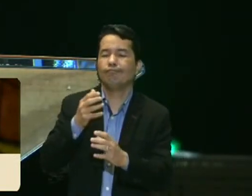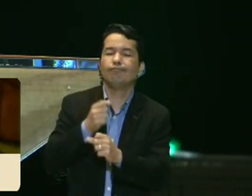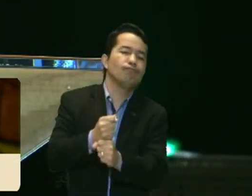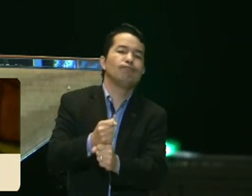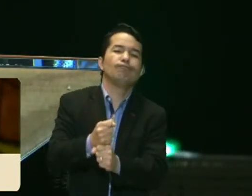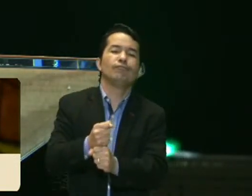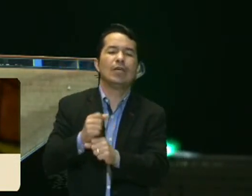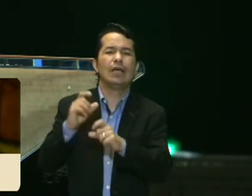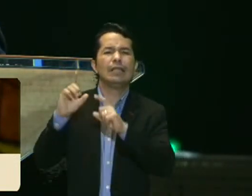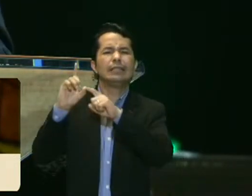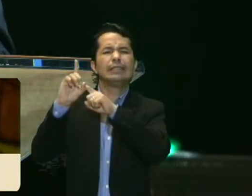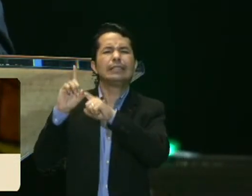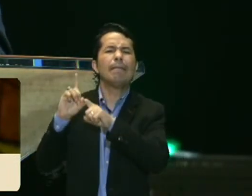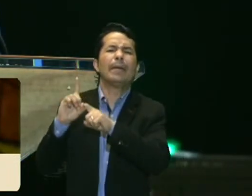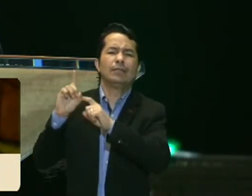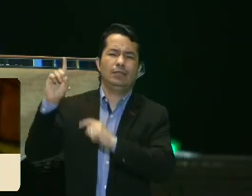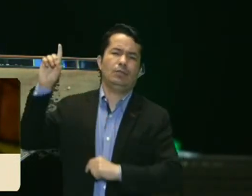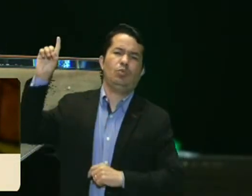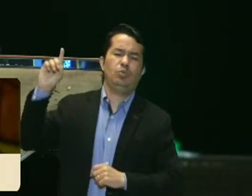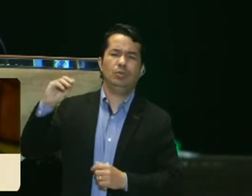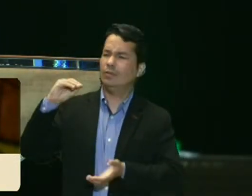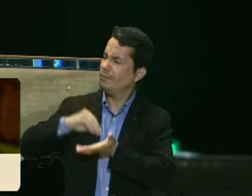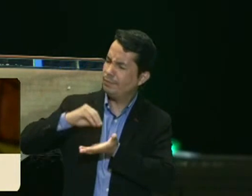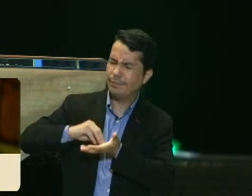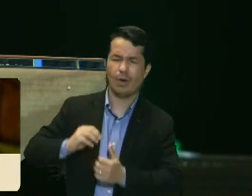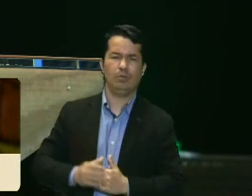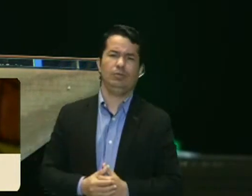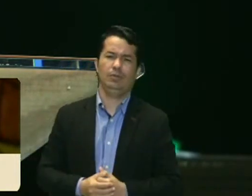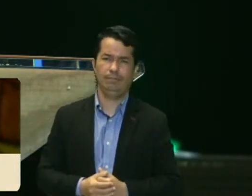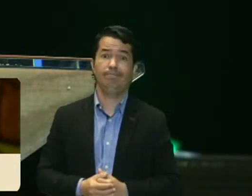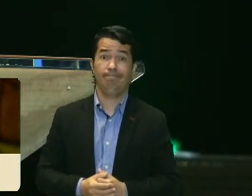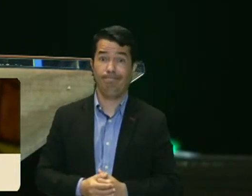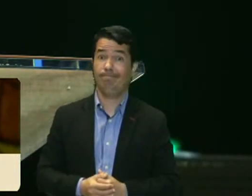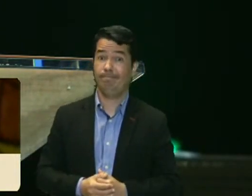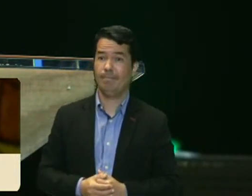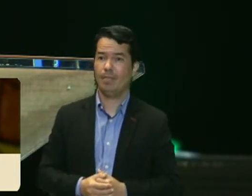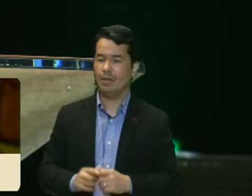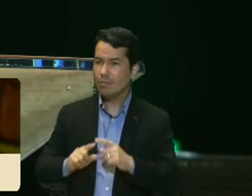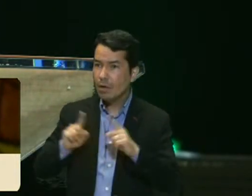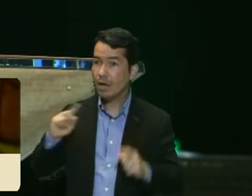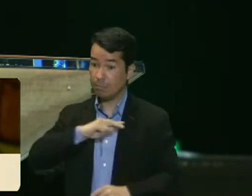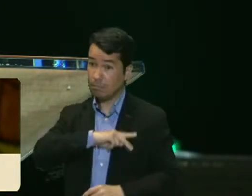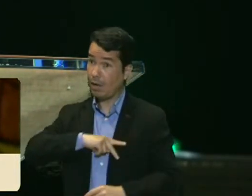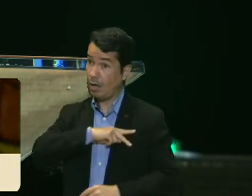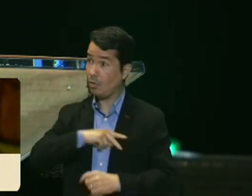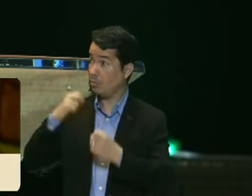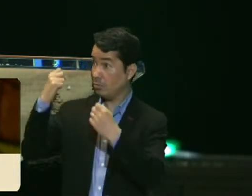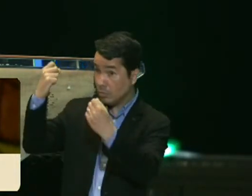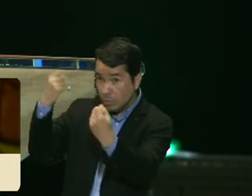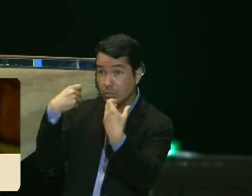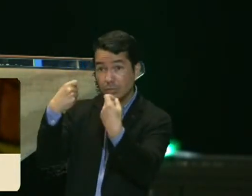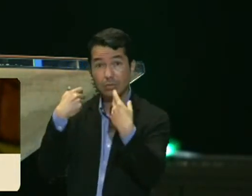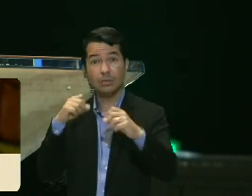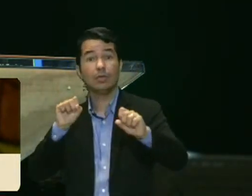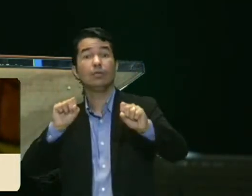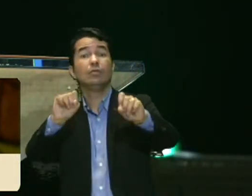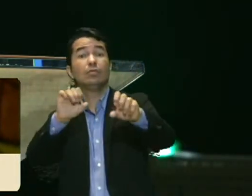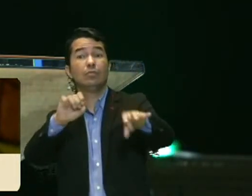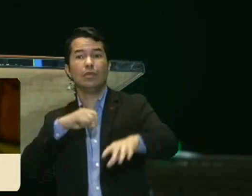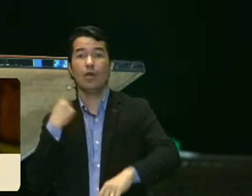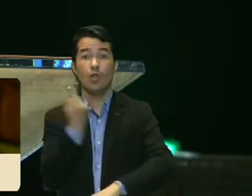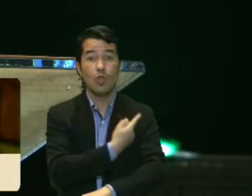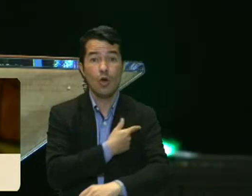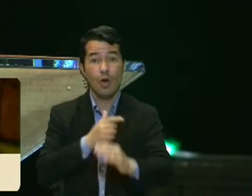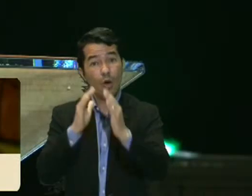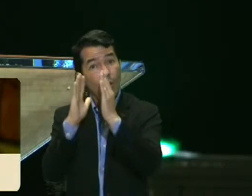E quando ele aconselha que nós precisamos olhar ao contrário, é que através da oração, naqueles assuntos gerais